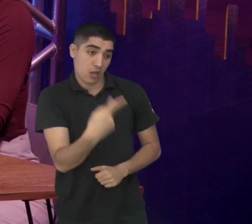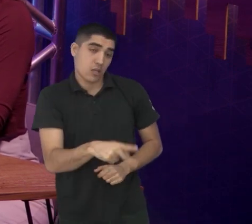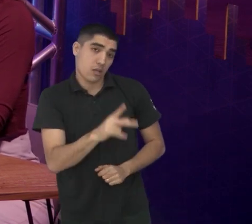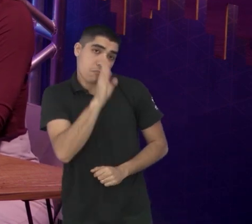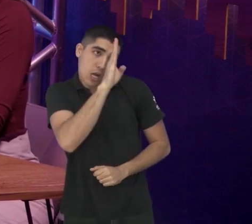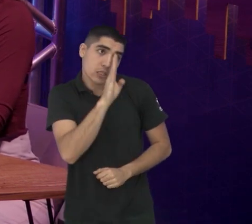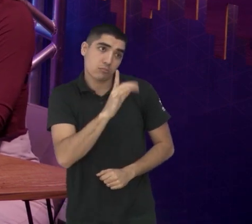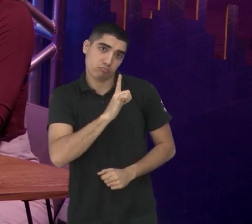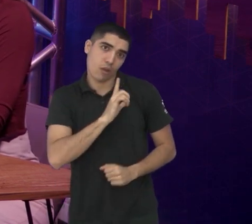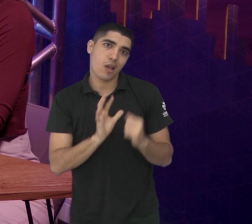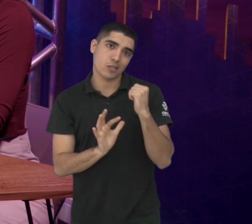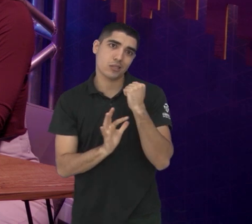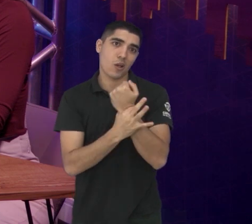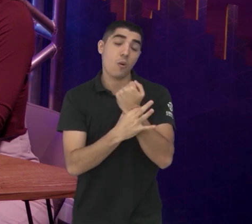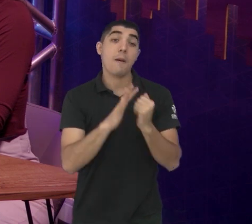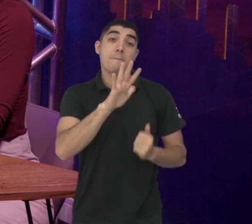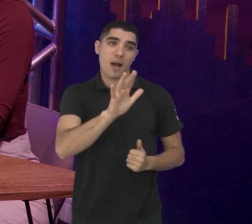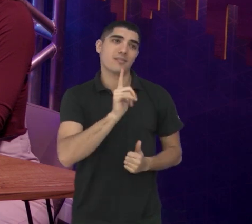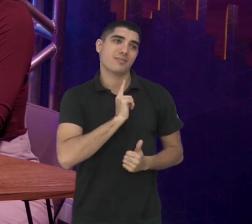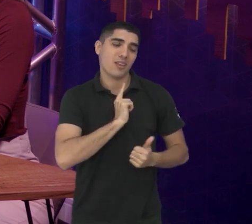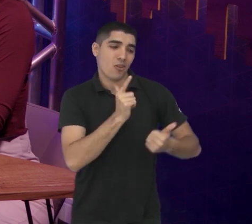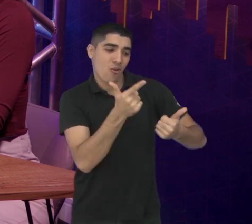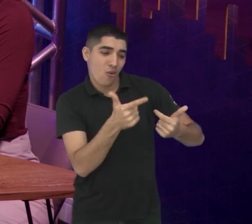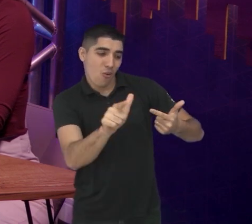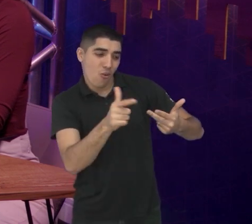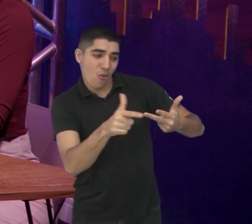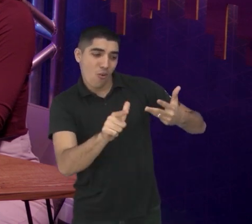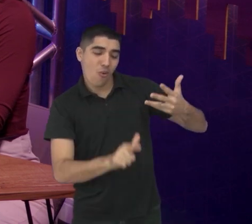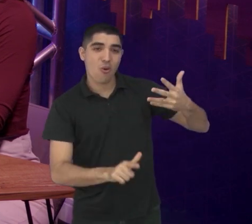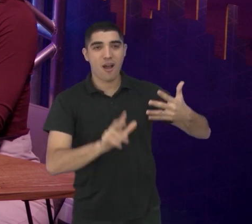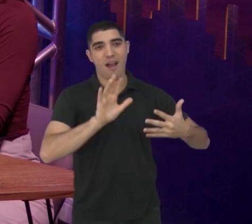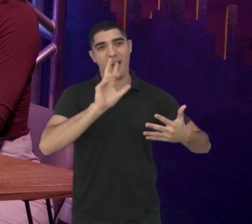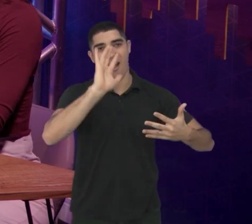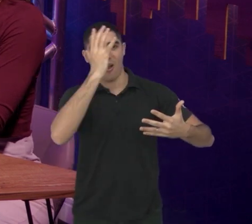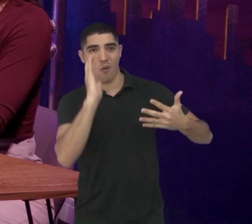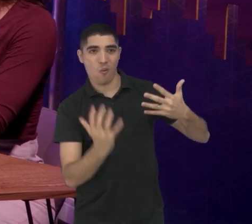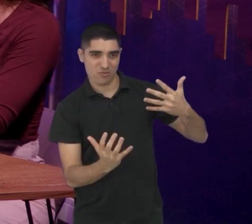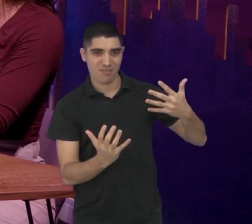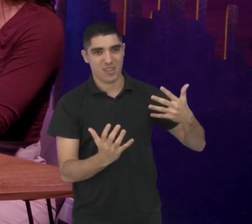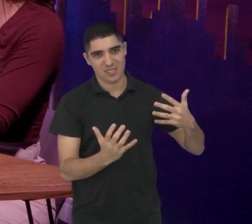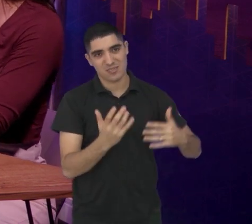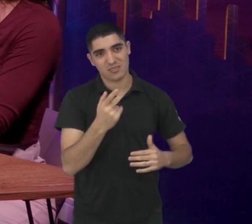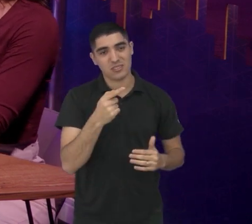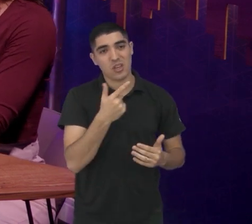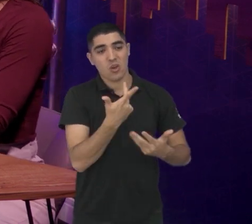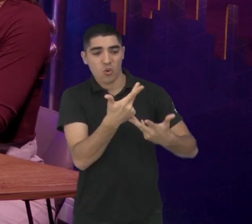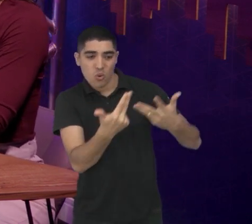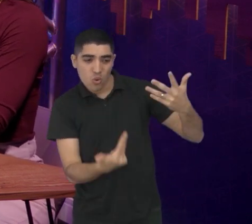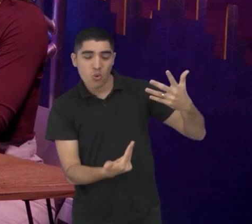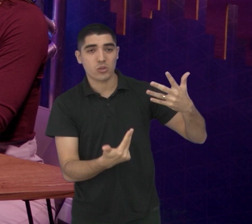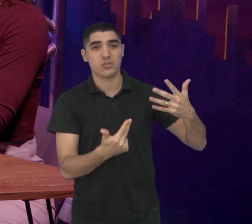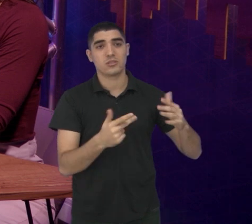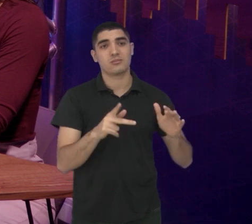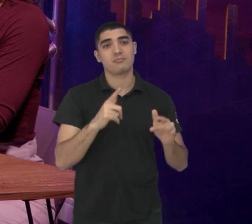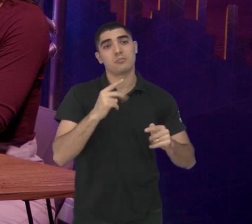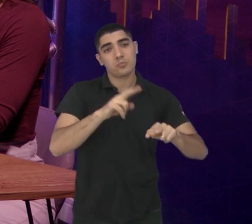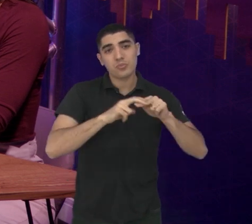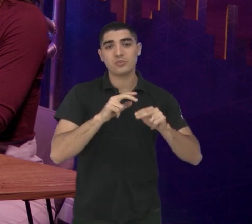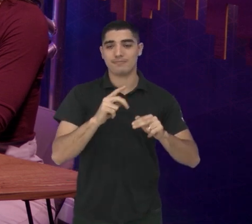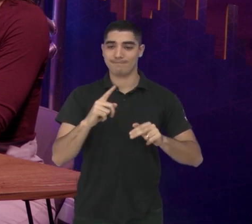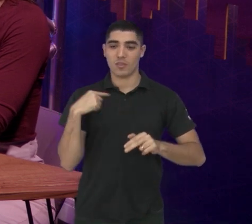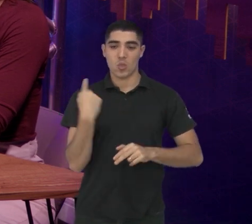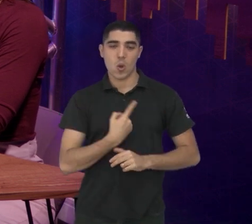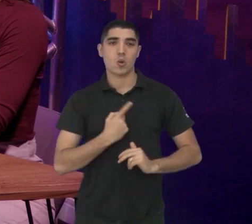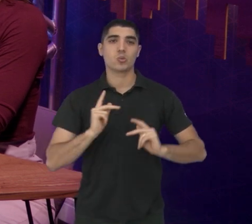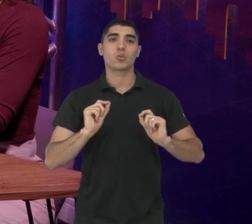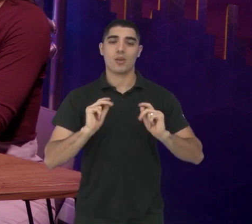mais seguro, mas outras questões a gente vai explicar melhor mais para frente, mas outras ações, né, que são